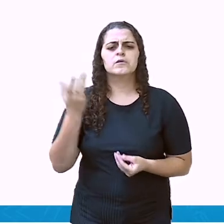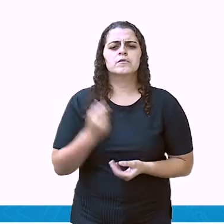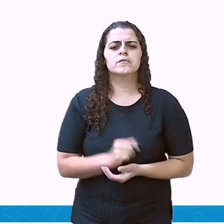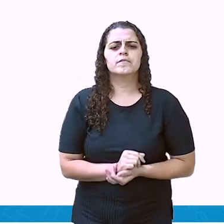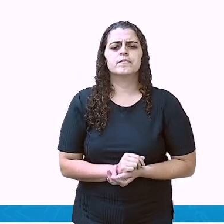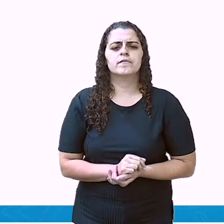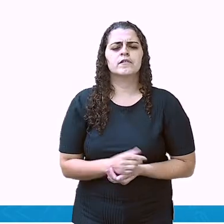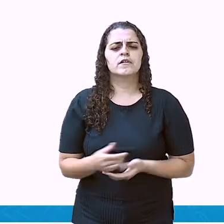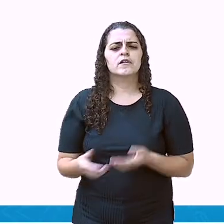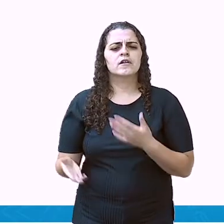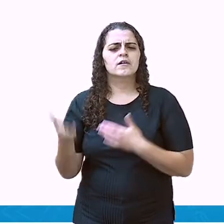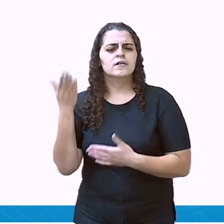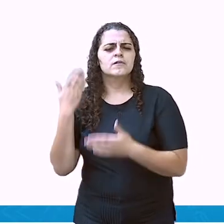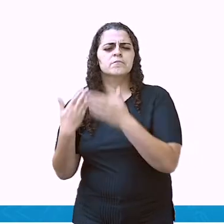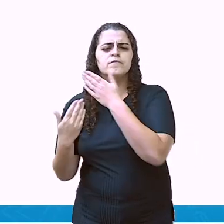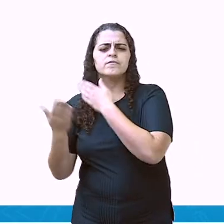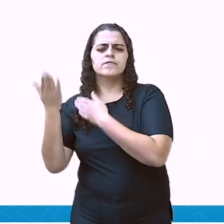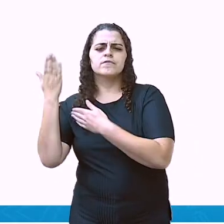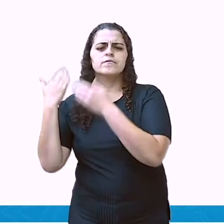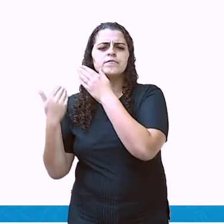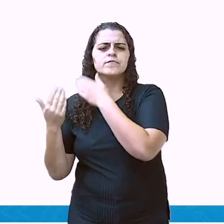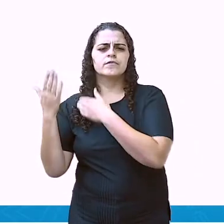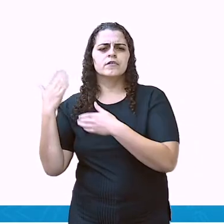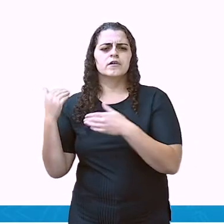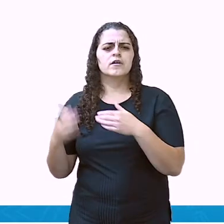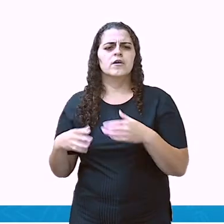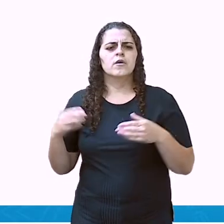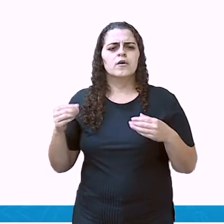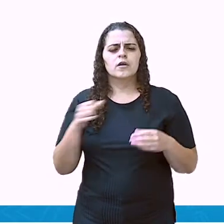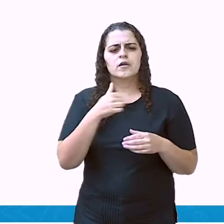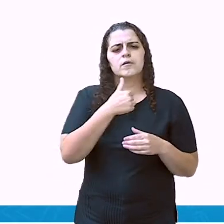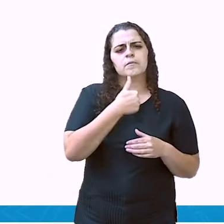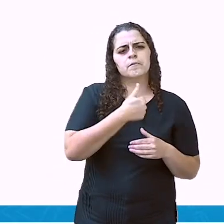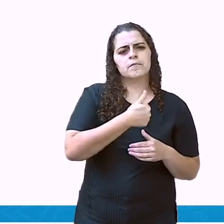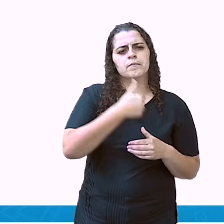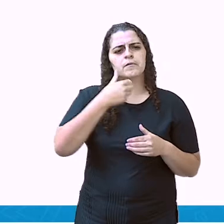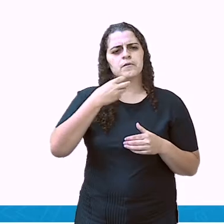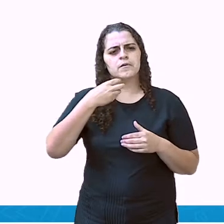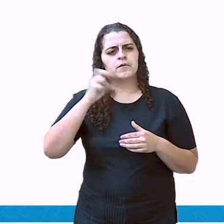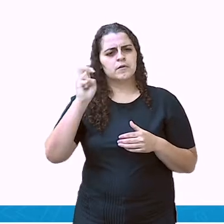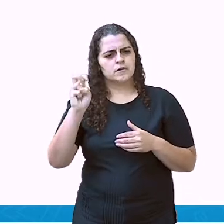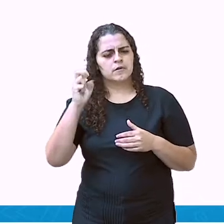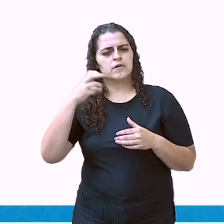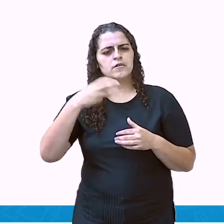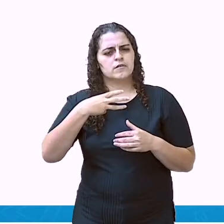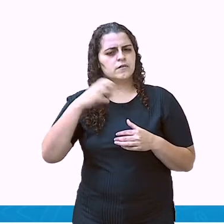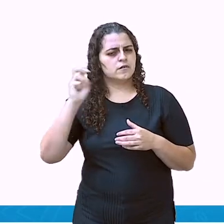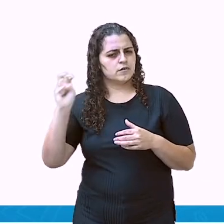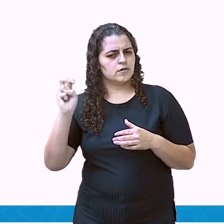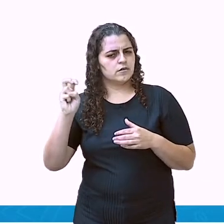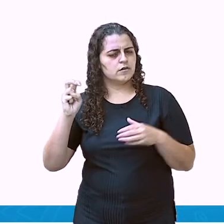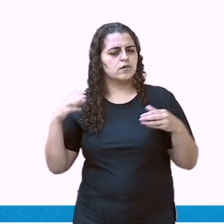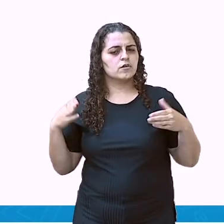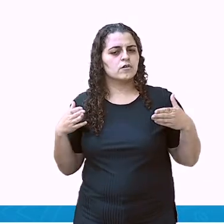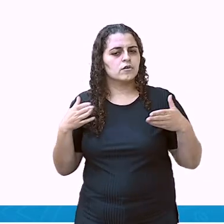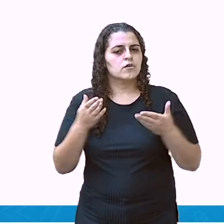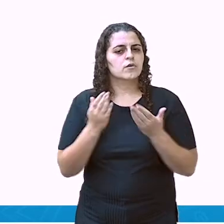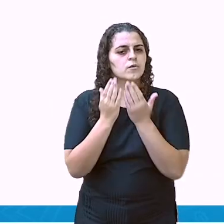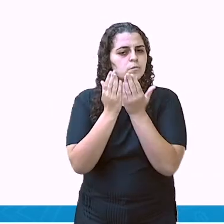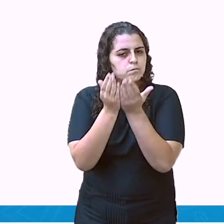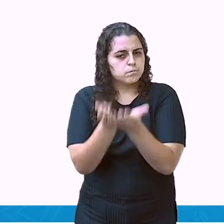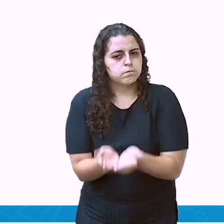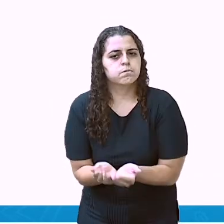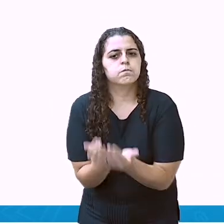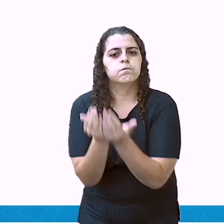só, lá atrás, Cabral chegou aqui, né? Viu que o Brasil tinha índio,